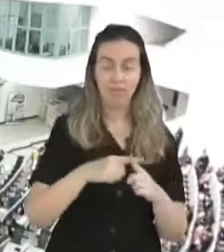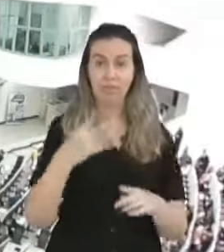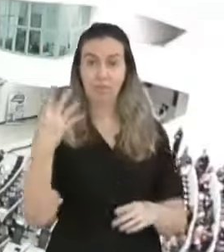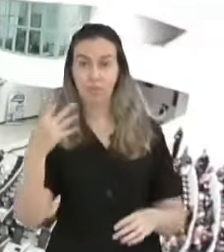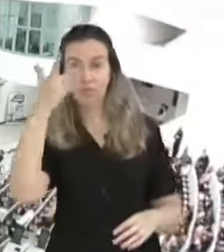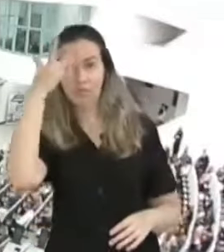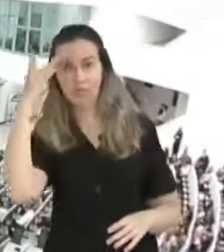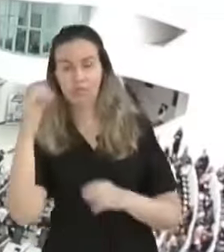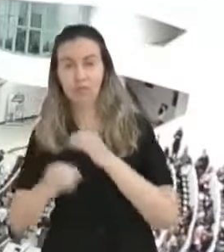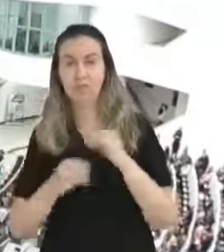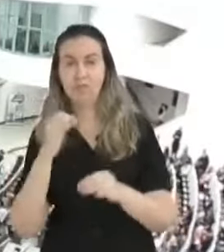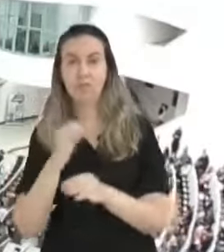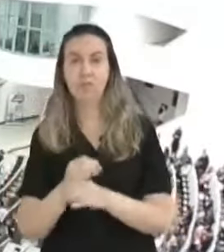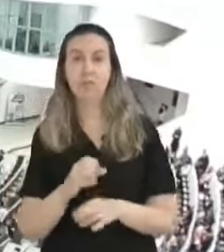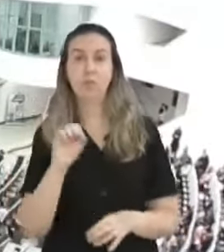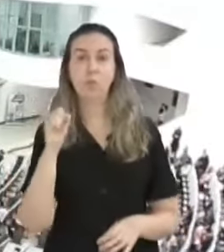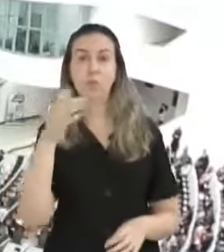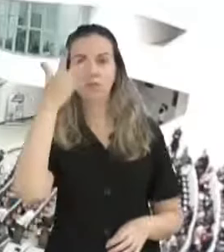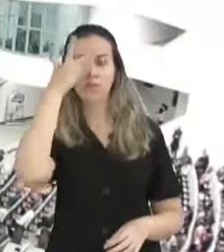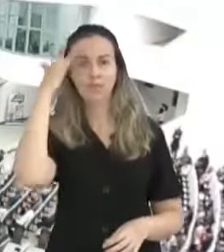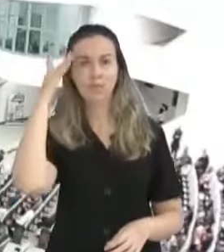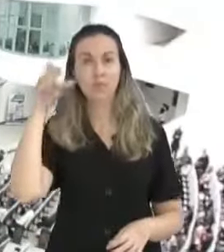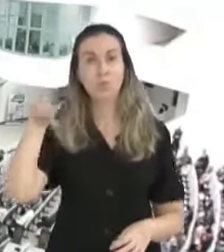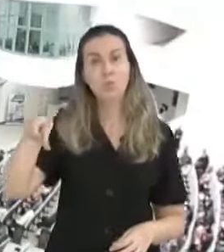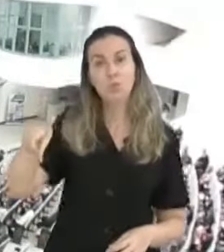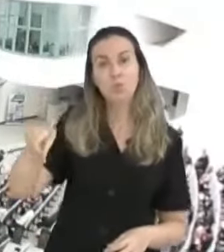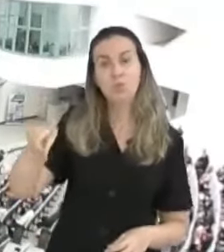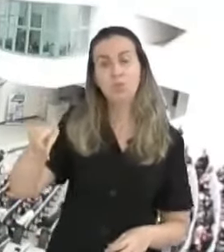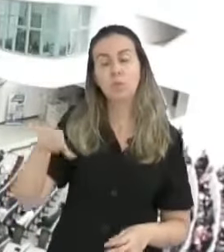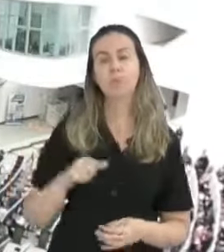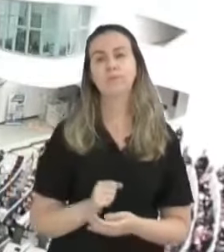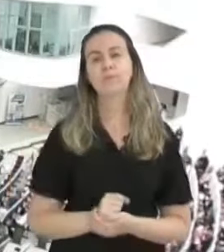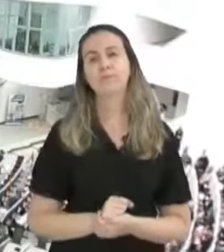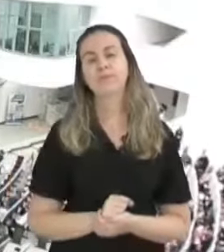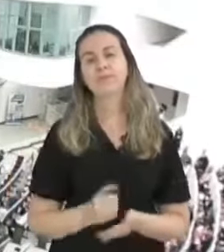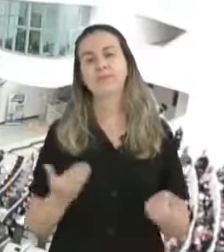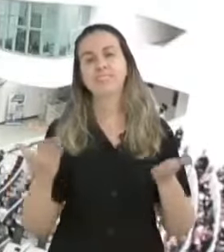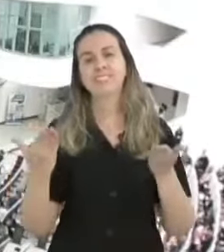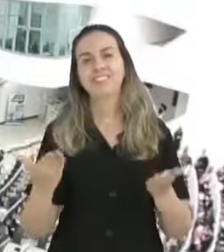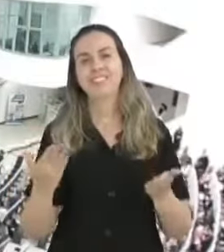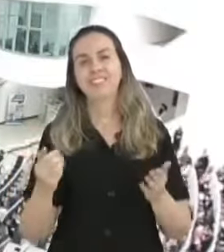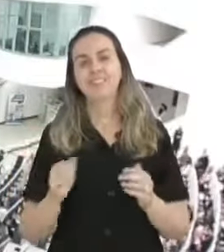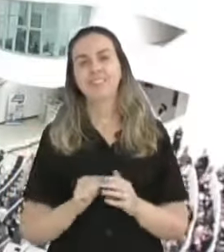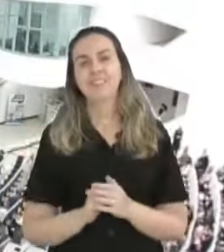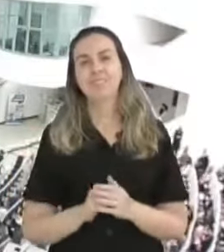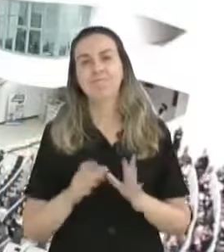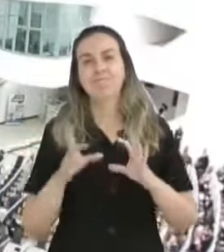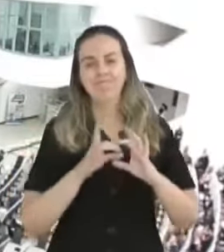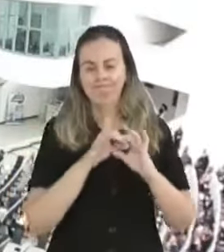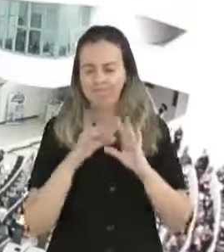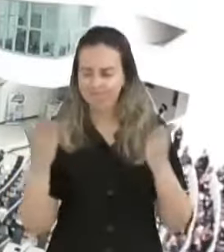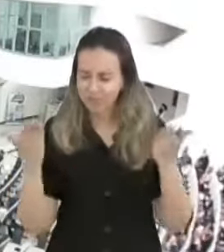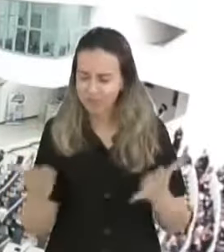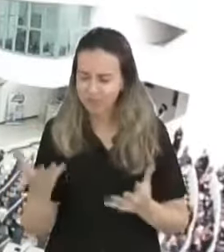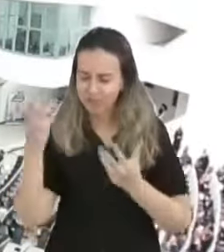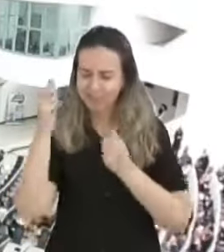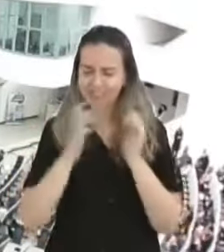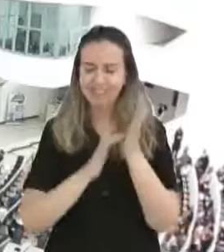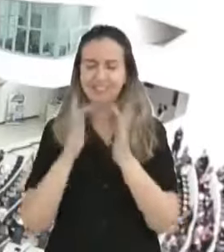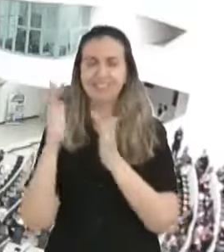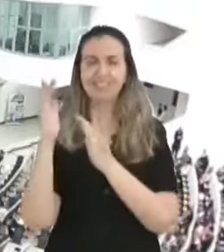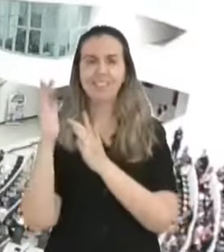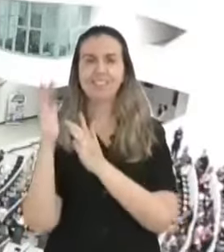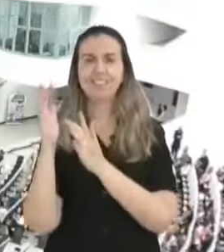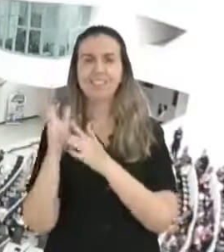quatro pela internet. Onde está a nona pessoa que gostaria de ter um encontro com